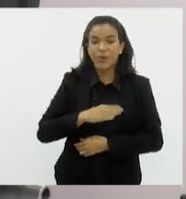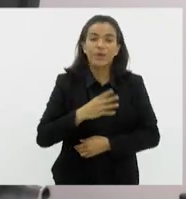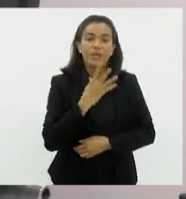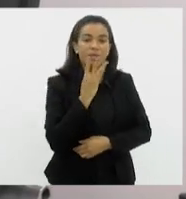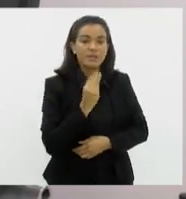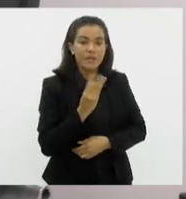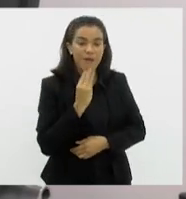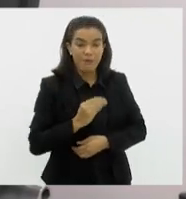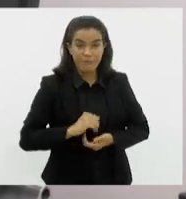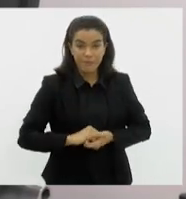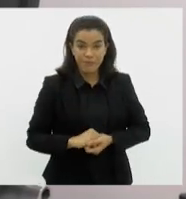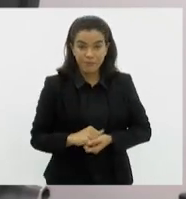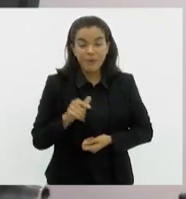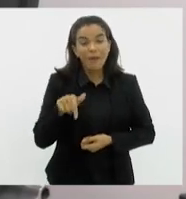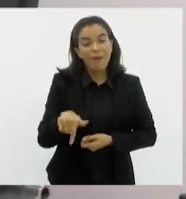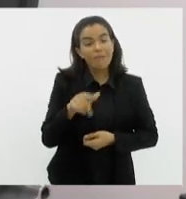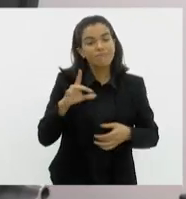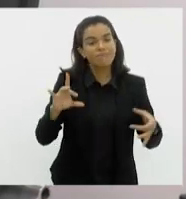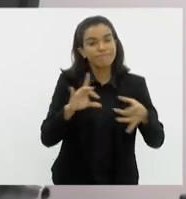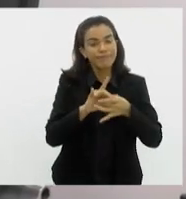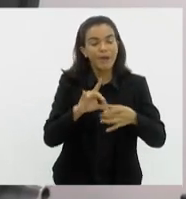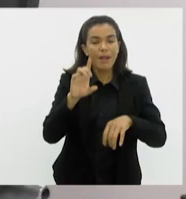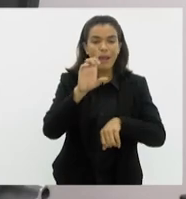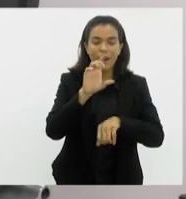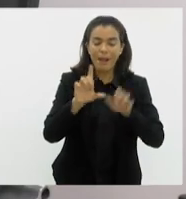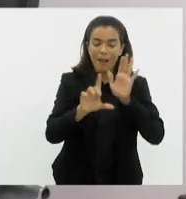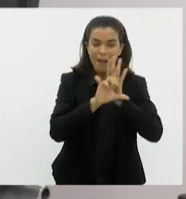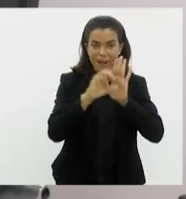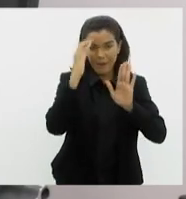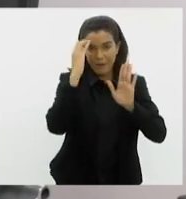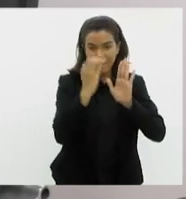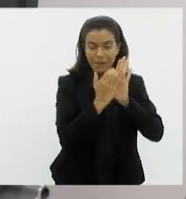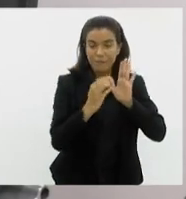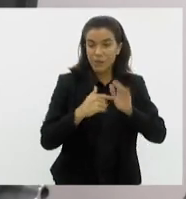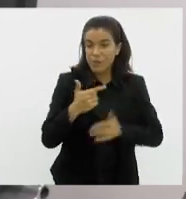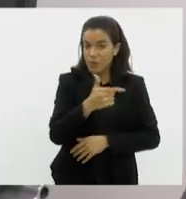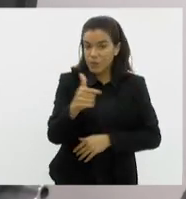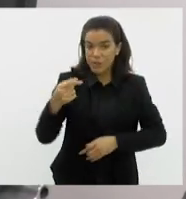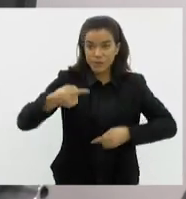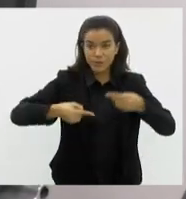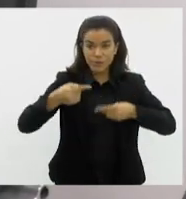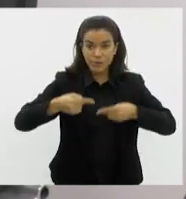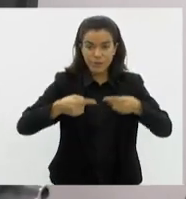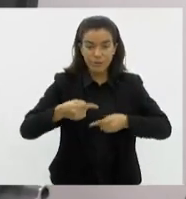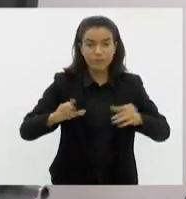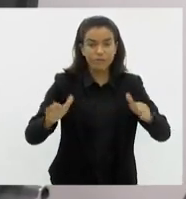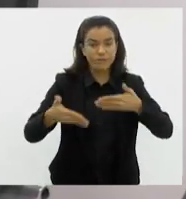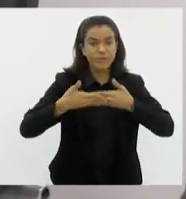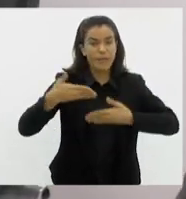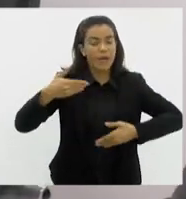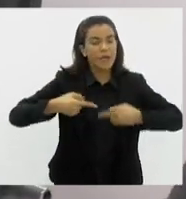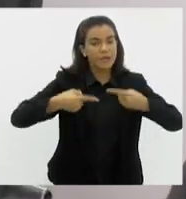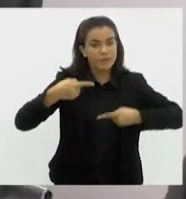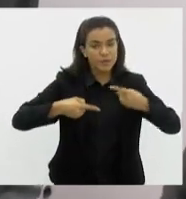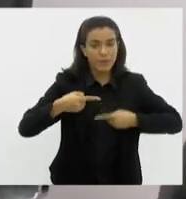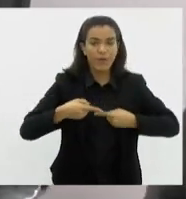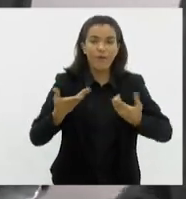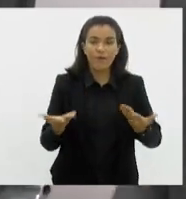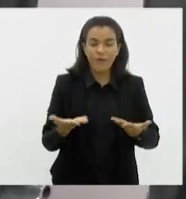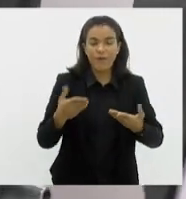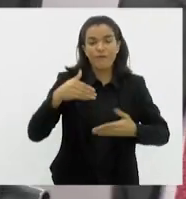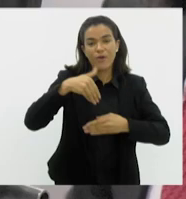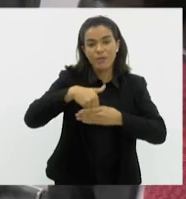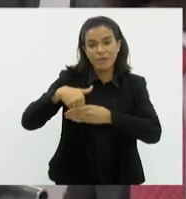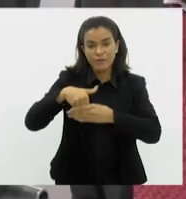O parecer é pela legalidade. Em discussão. Não havendo quem queira discutir, encerrada a discussão, em votação, os senhores que